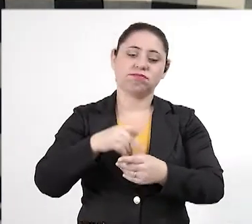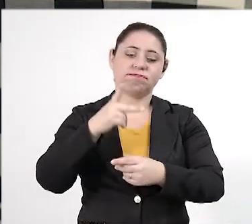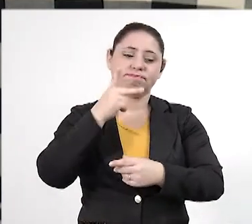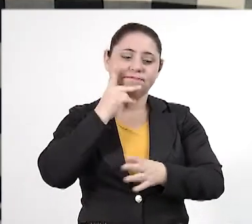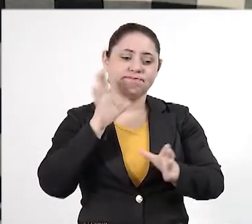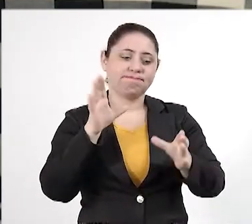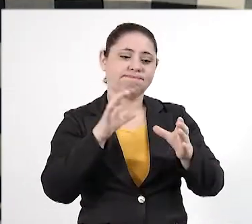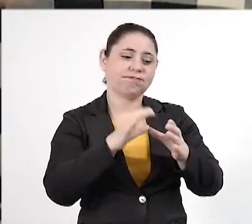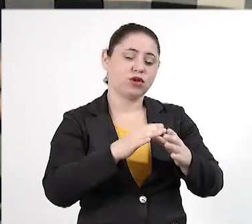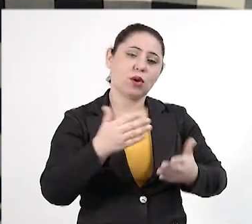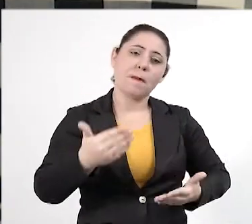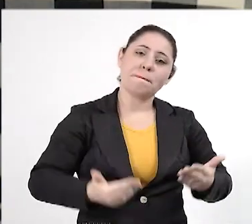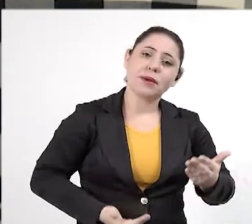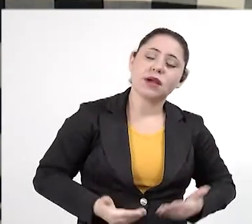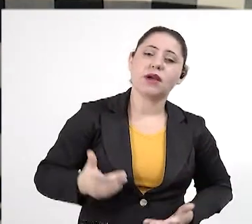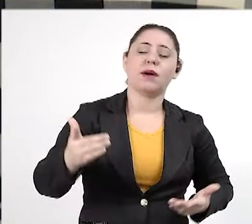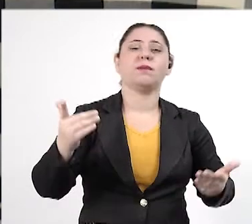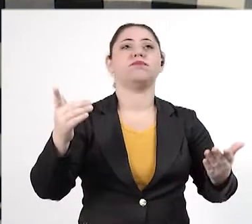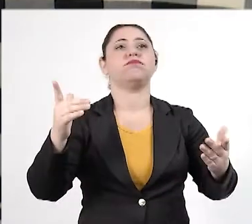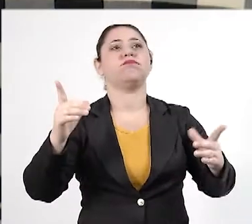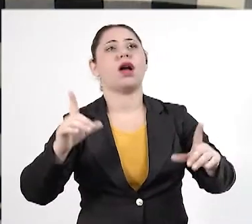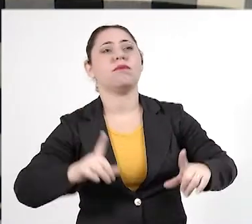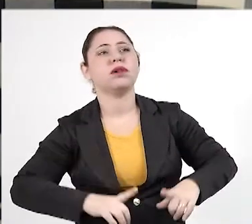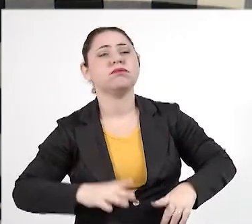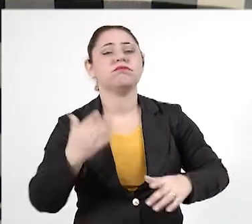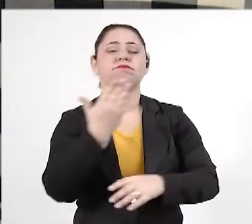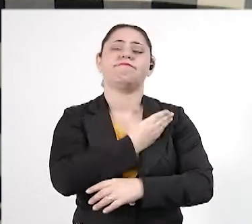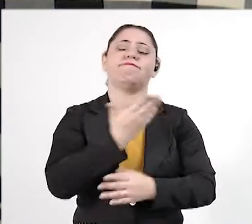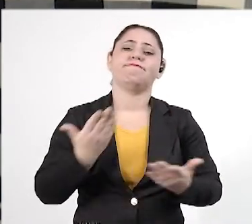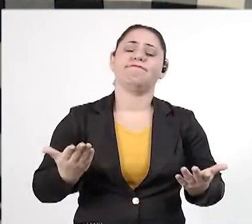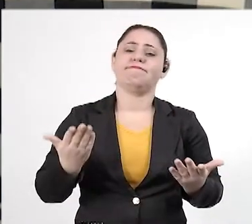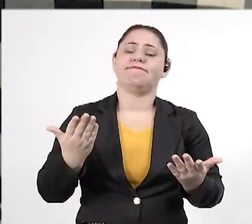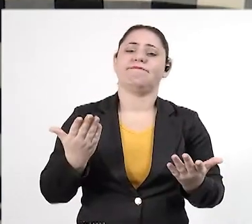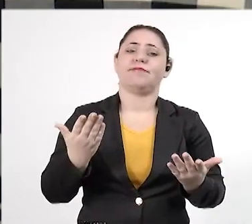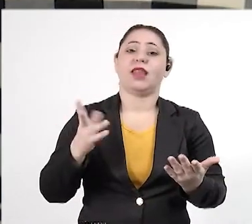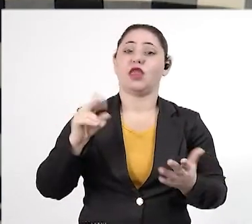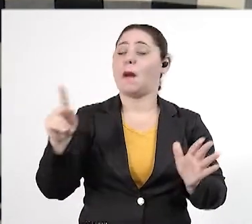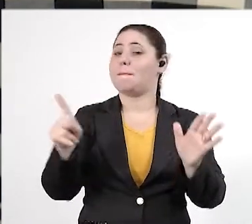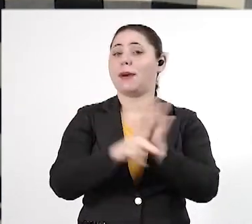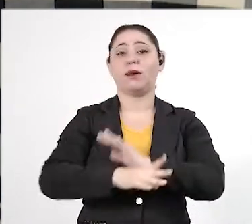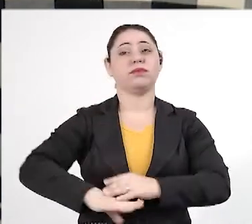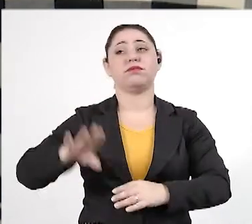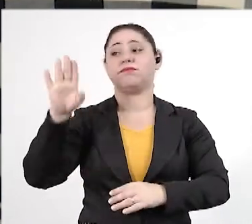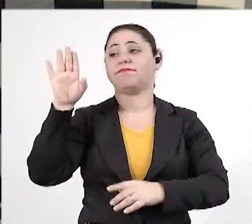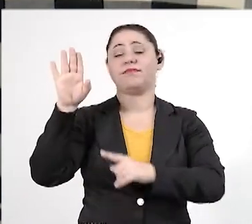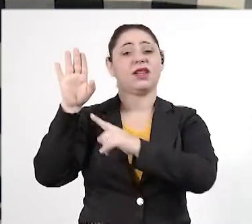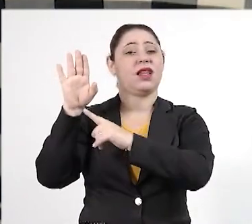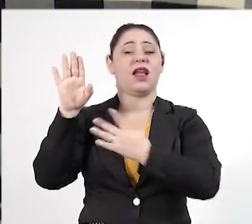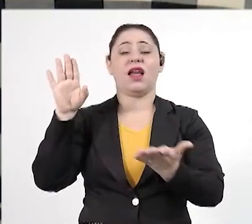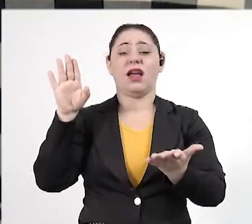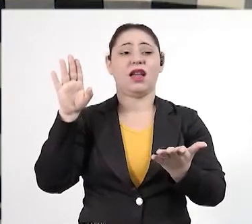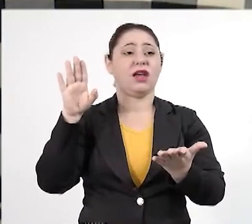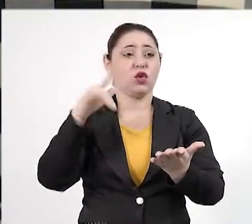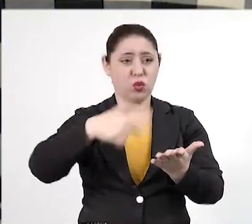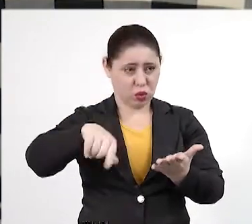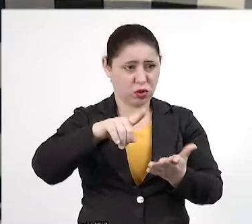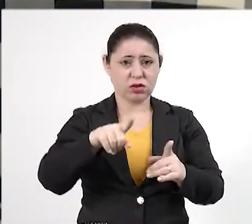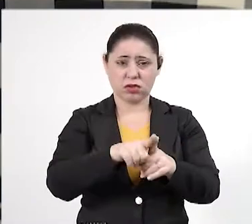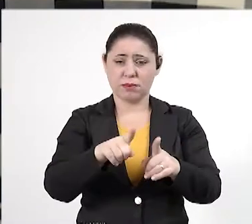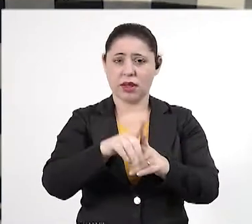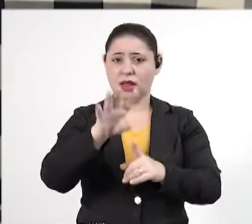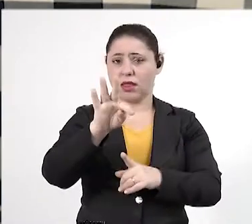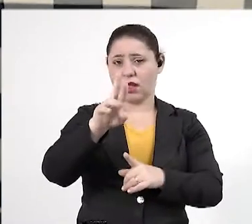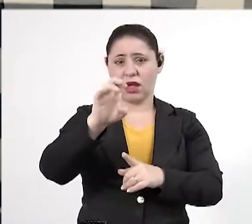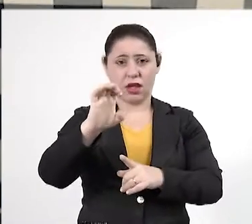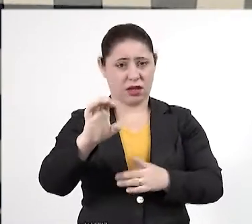a campanha de um primo, de um amigo, de um colega, e não as próprias campanhas, até com o know-how que vocês têm